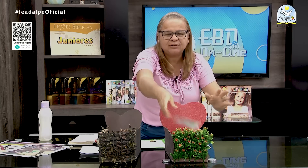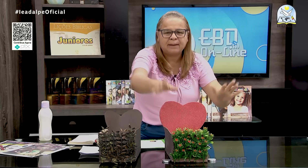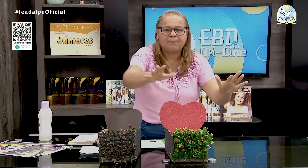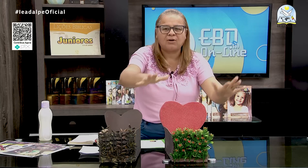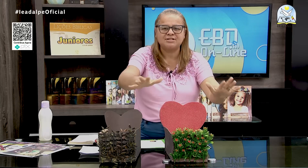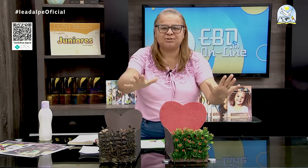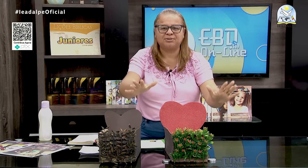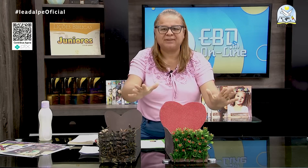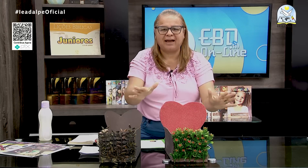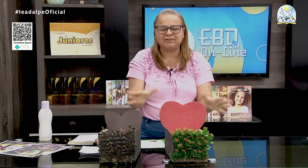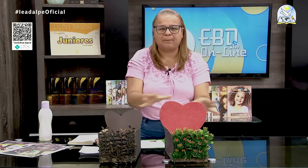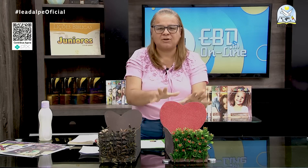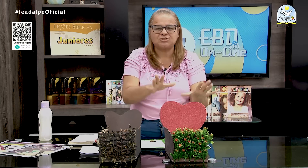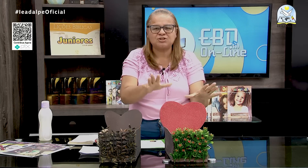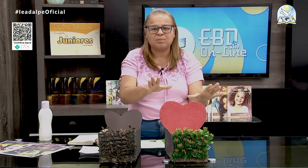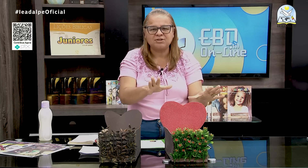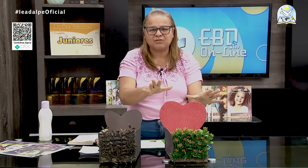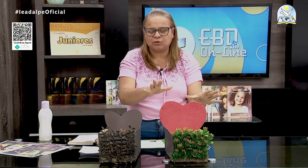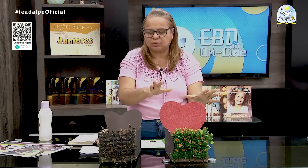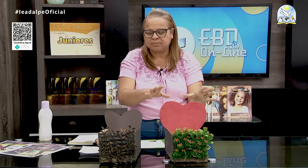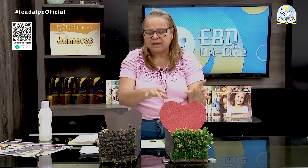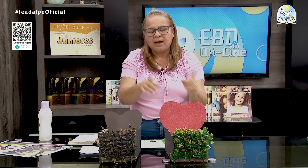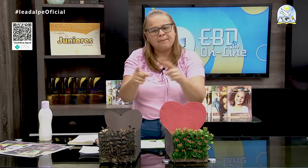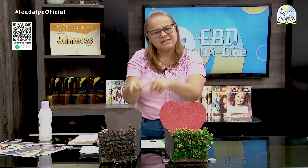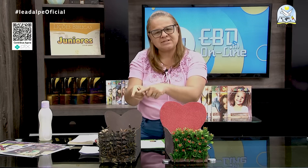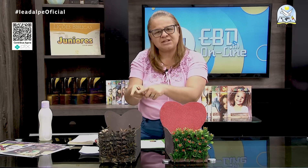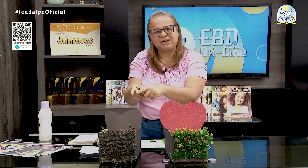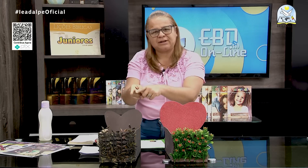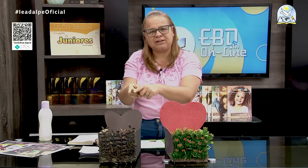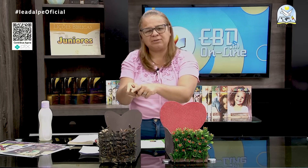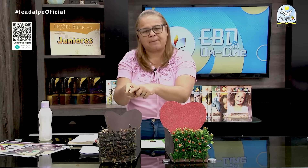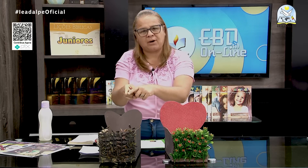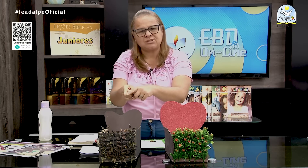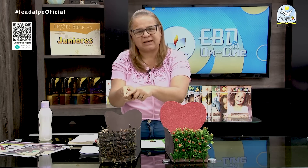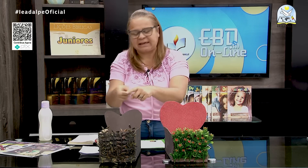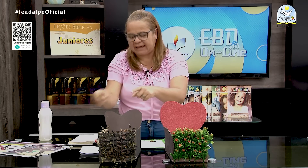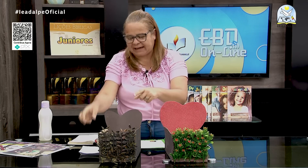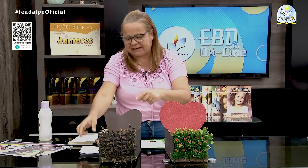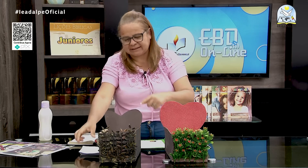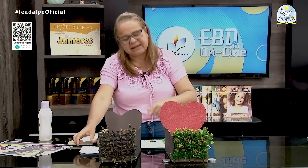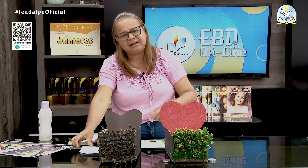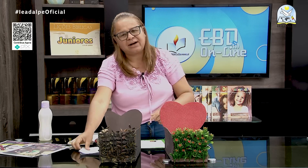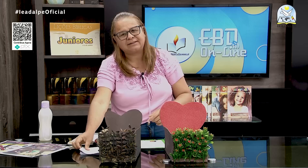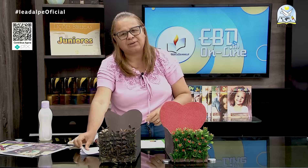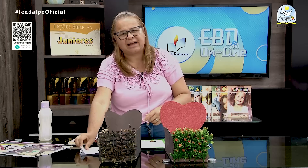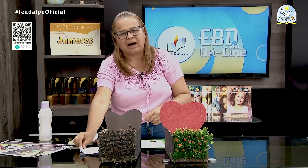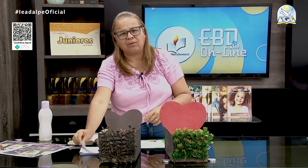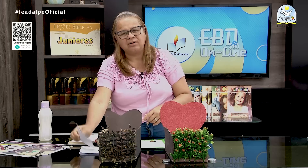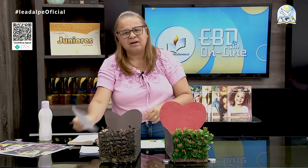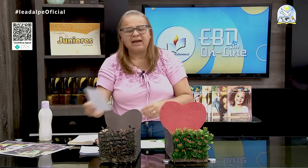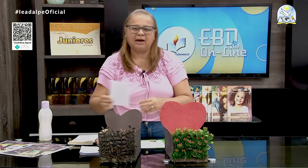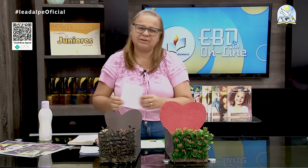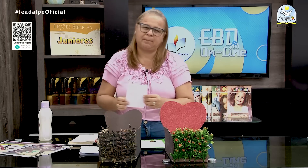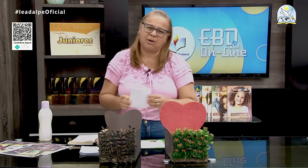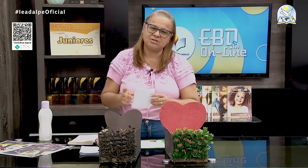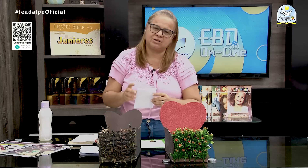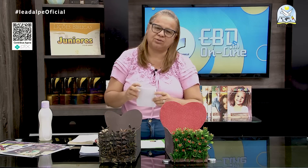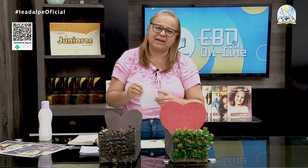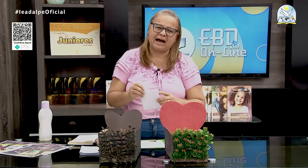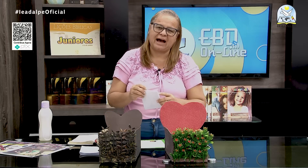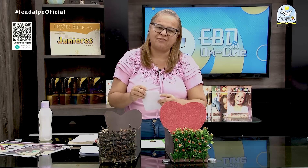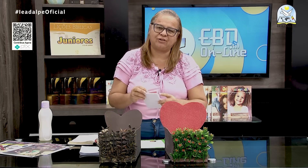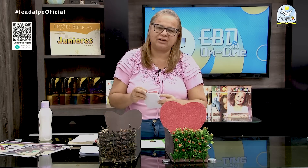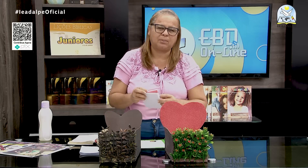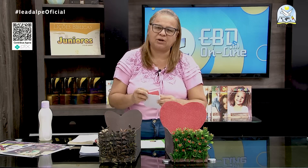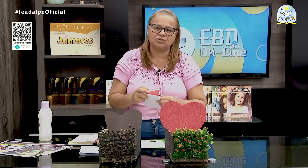e tá aqui o depósito né o depósito dos bons frutos mas vocês viram que tem um depósito aqui cria carinha dele não é tão legal é o depósito